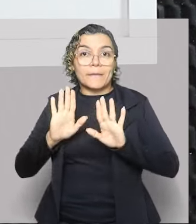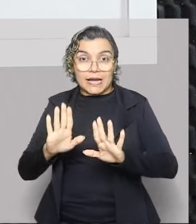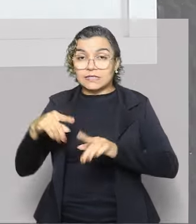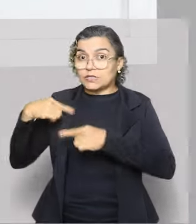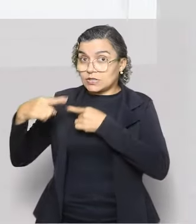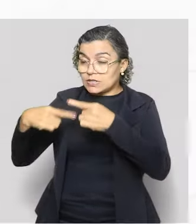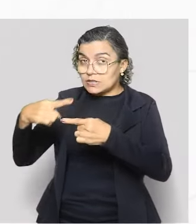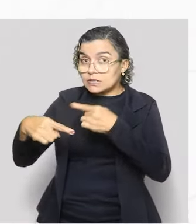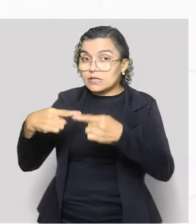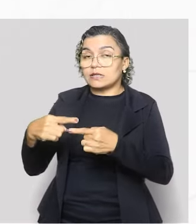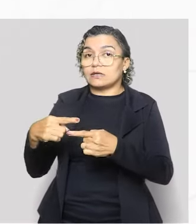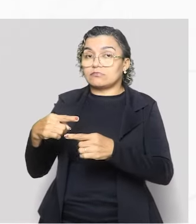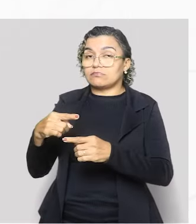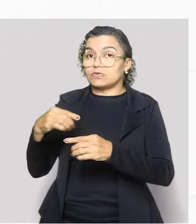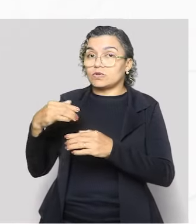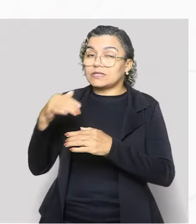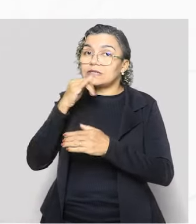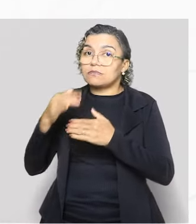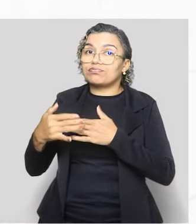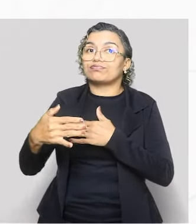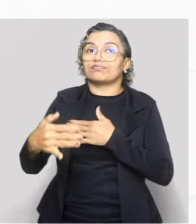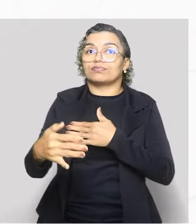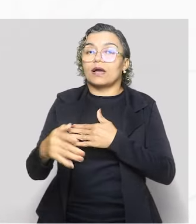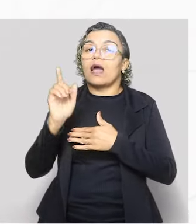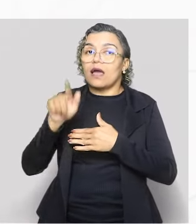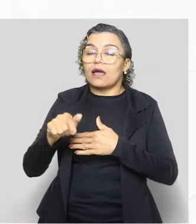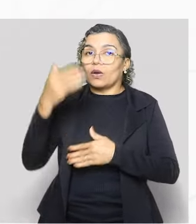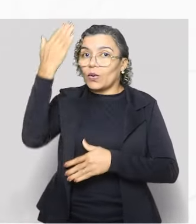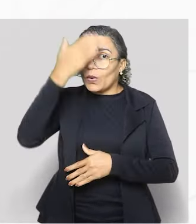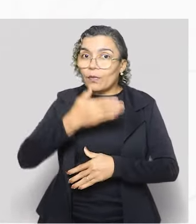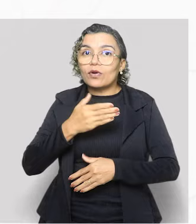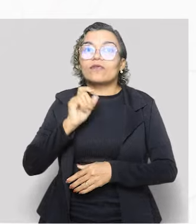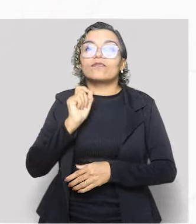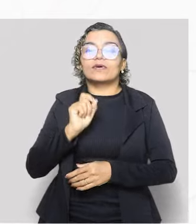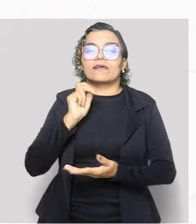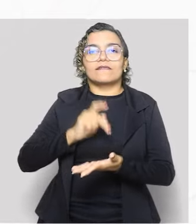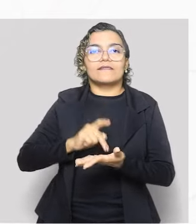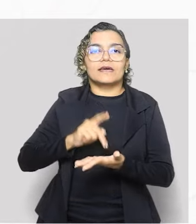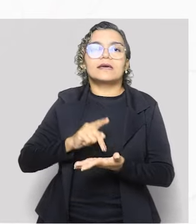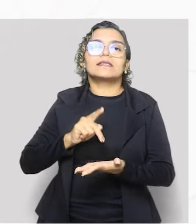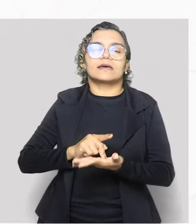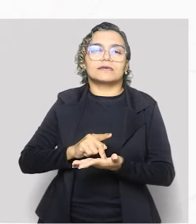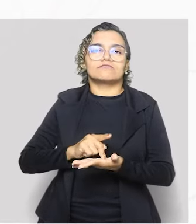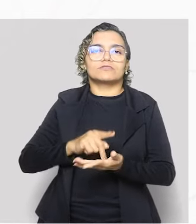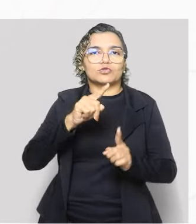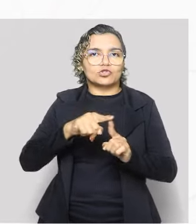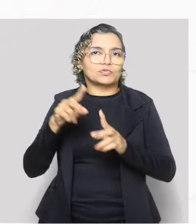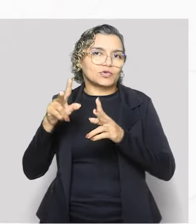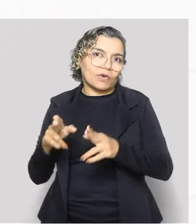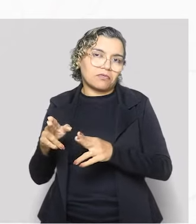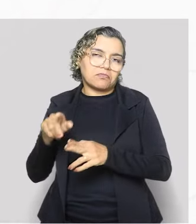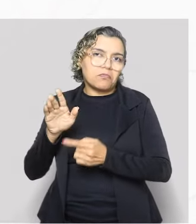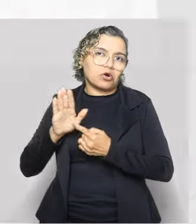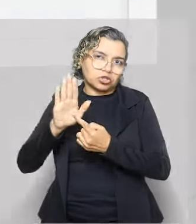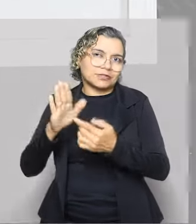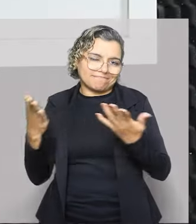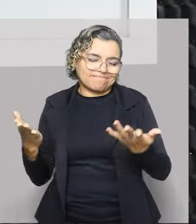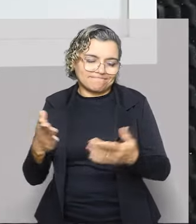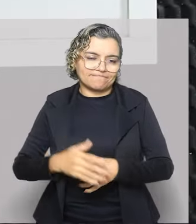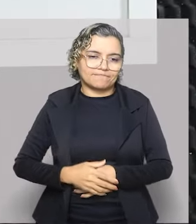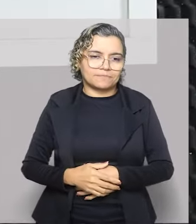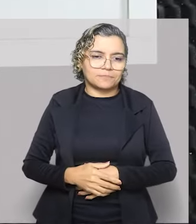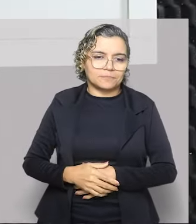genéticas adiante isso de fato é o que comprova né ali pra gente que são indivíduos da mesma espécie Ok Bora lá para